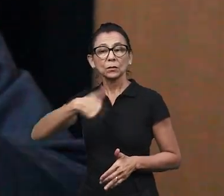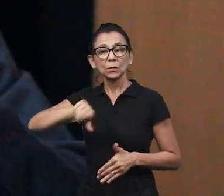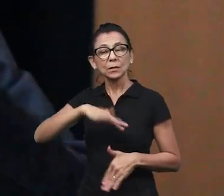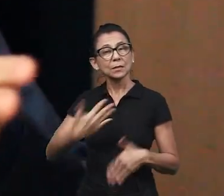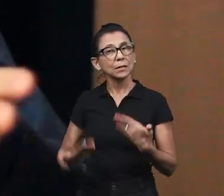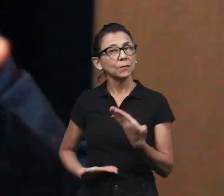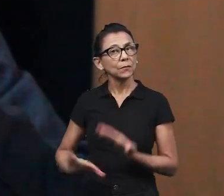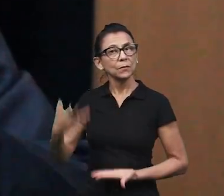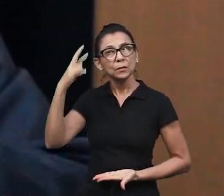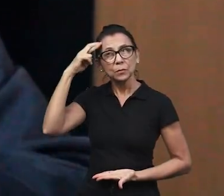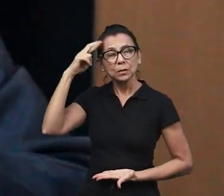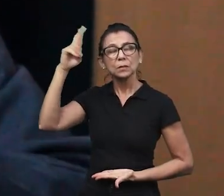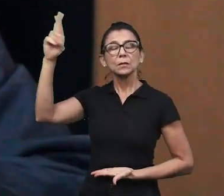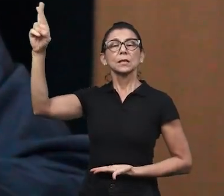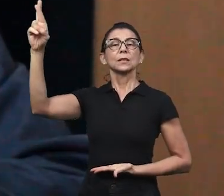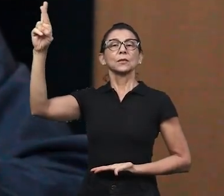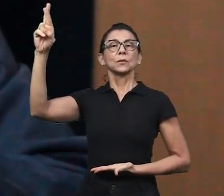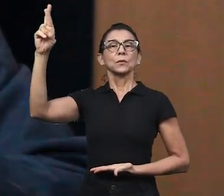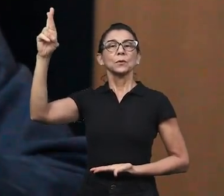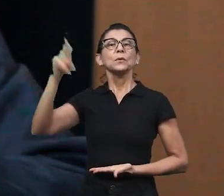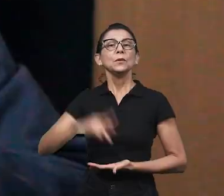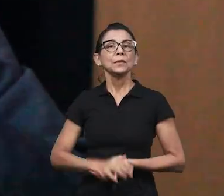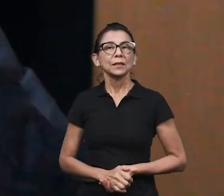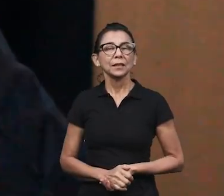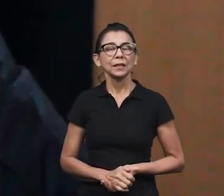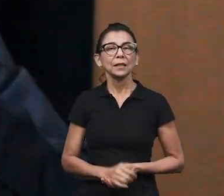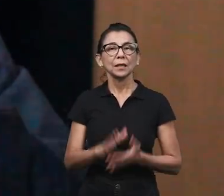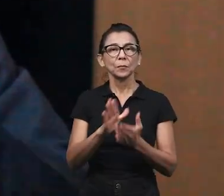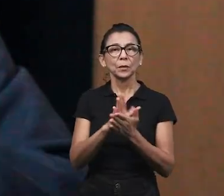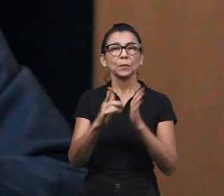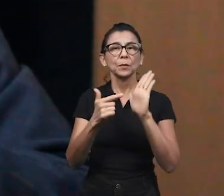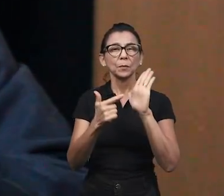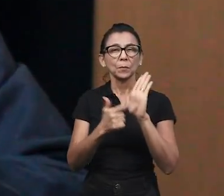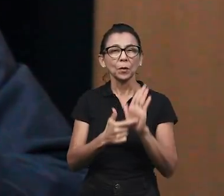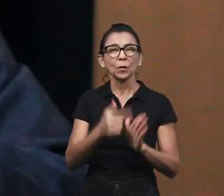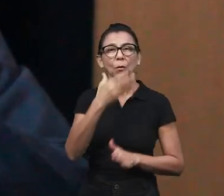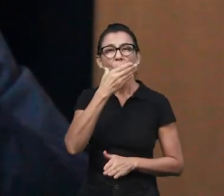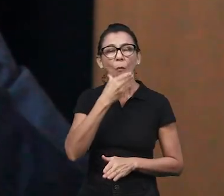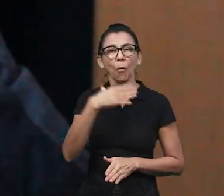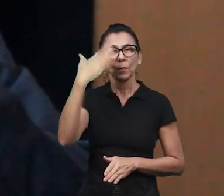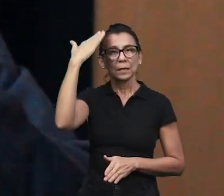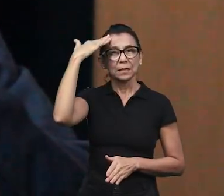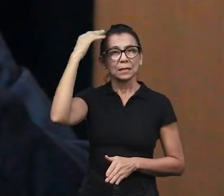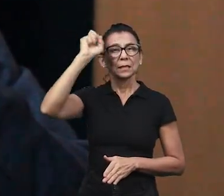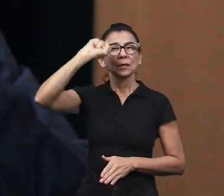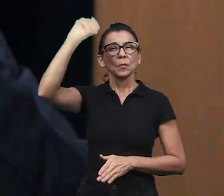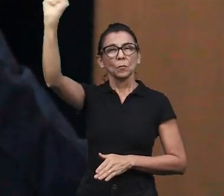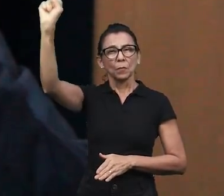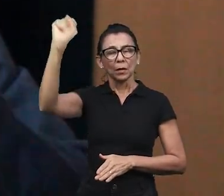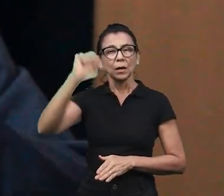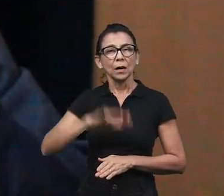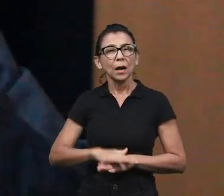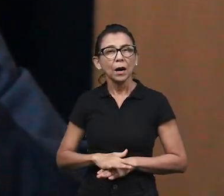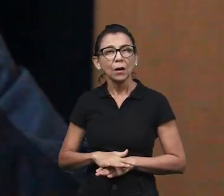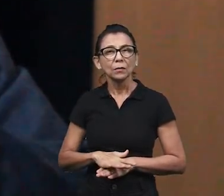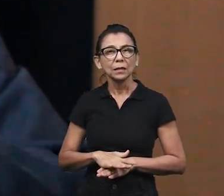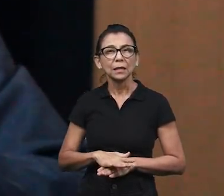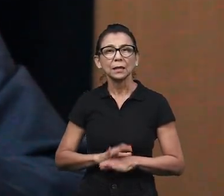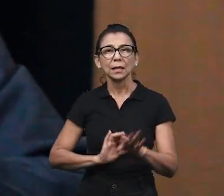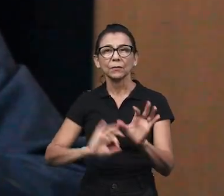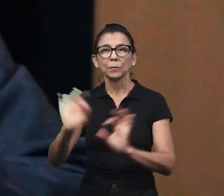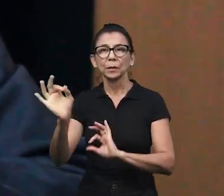Salomão, quando estava edificando o templo, não se ouvia martelo, não se ouvia barulho nenhum na edificação